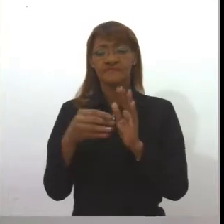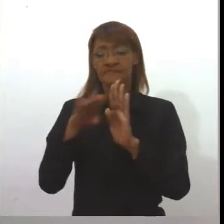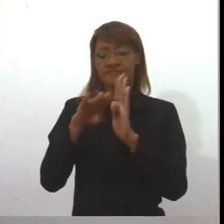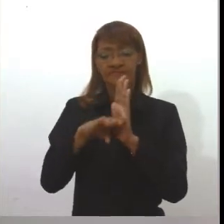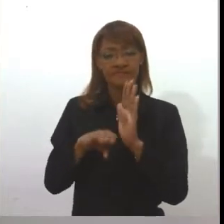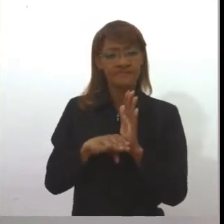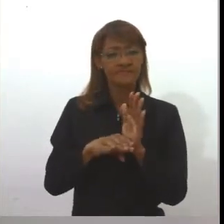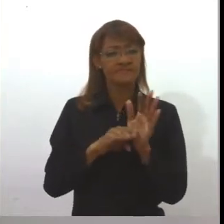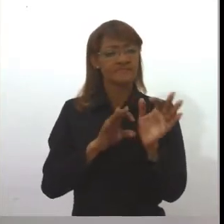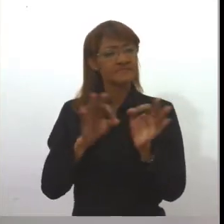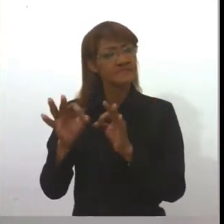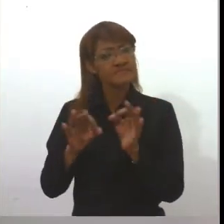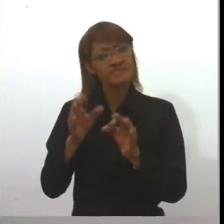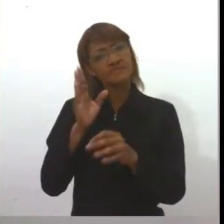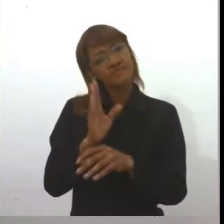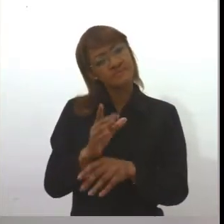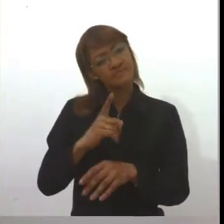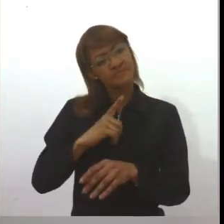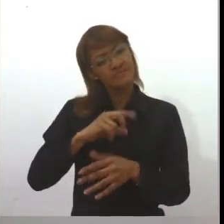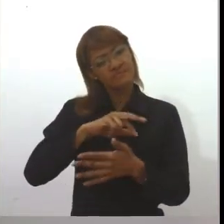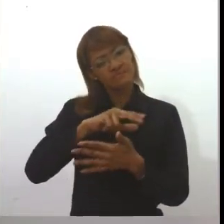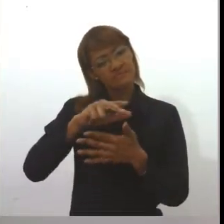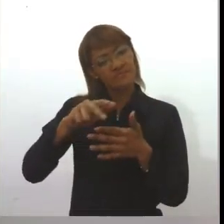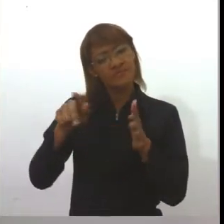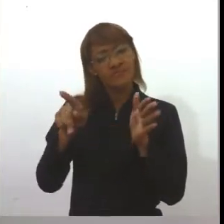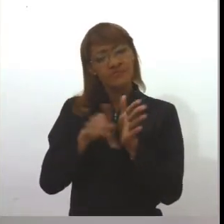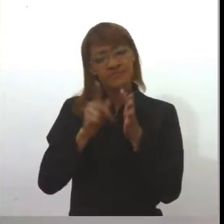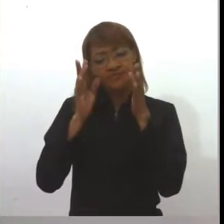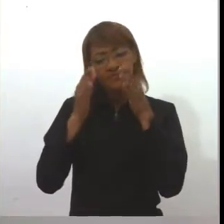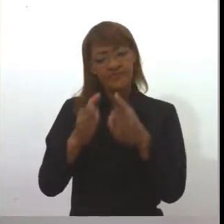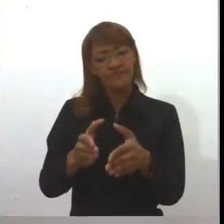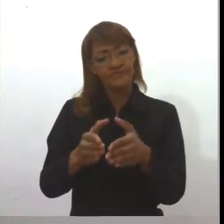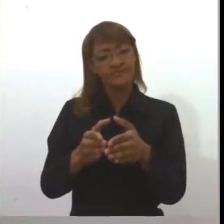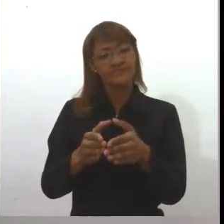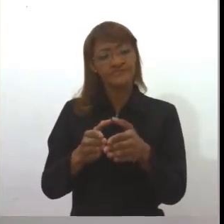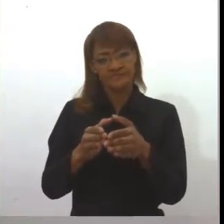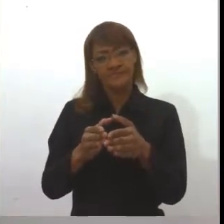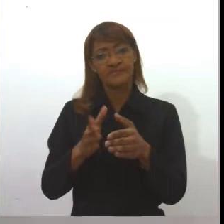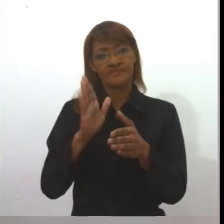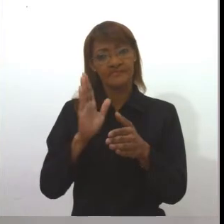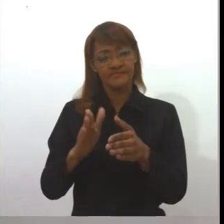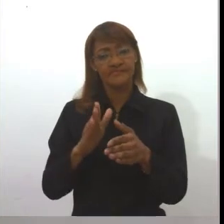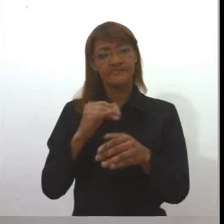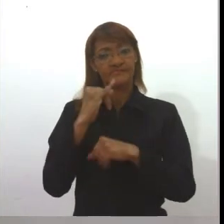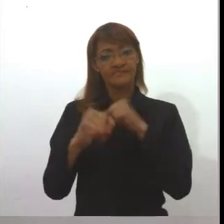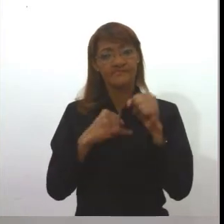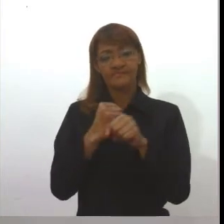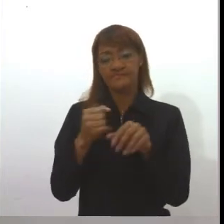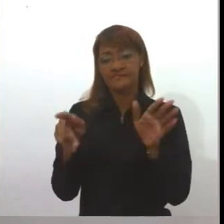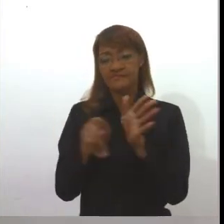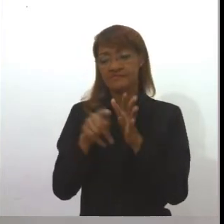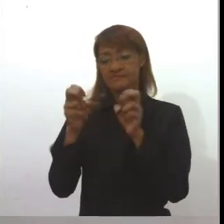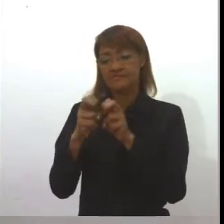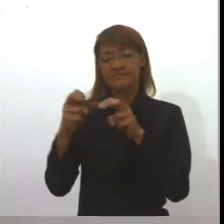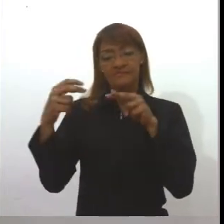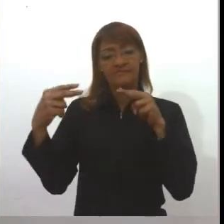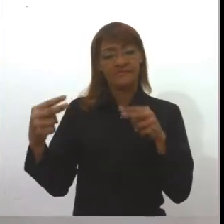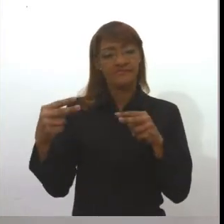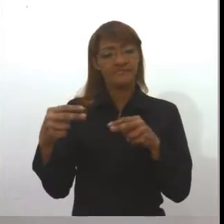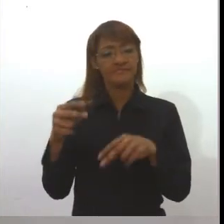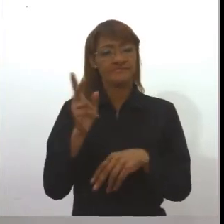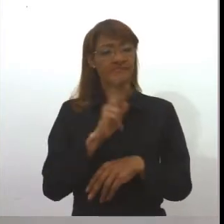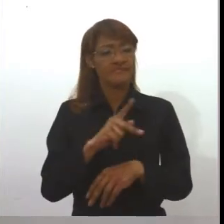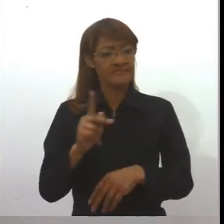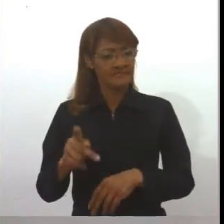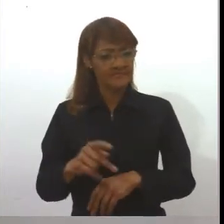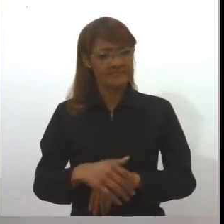design process. Essa oficina de design process, inclusive, vai ser feita de forma virtual, né? Essa é uma das que vai ser virtual, com um professor do MIT. Ele